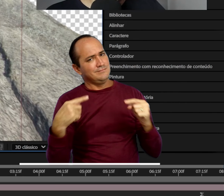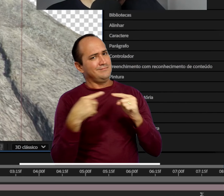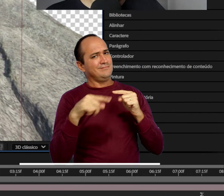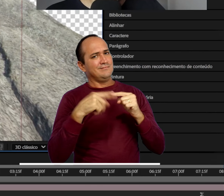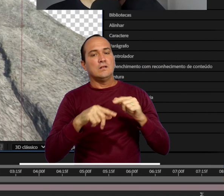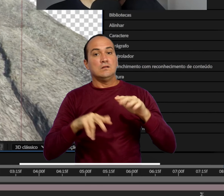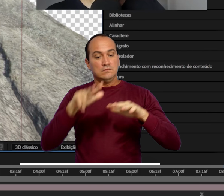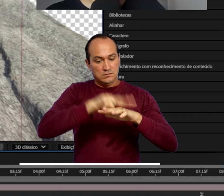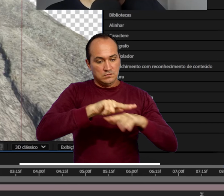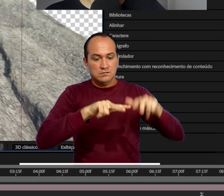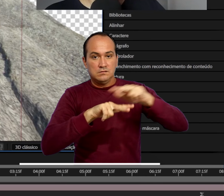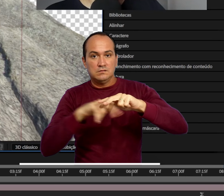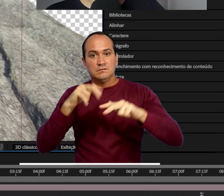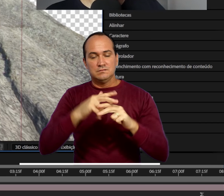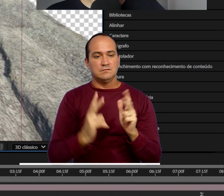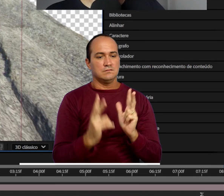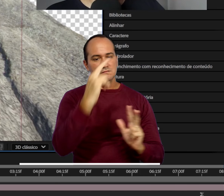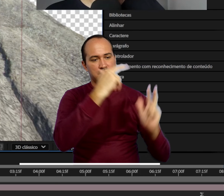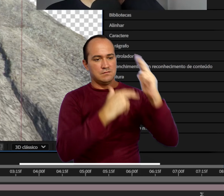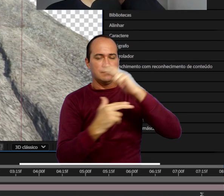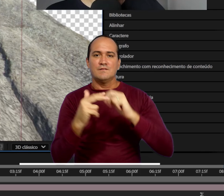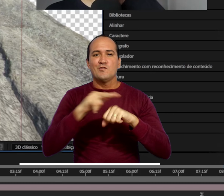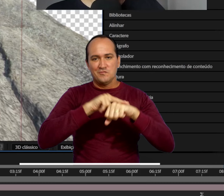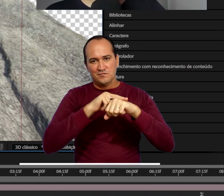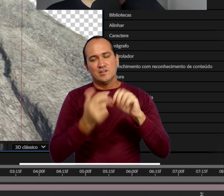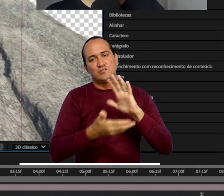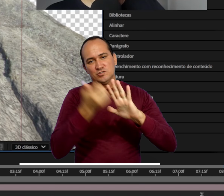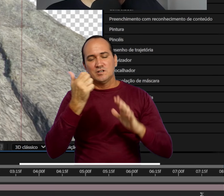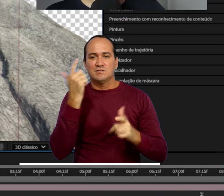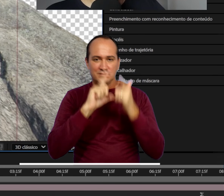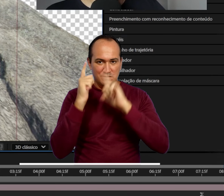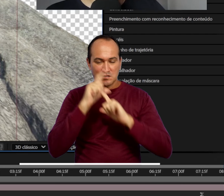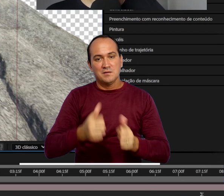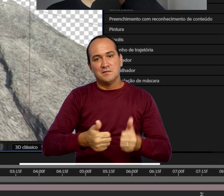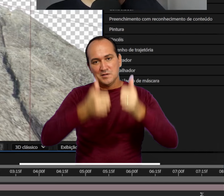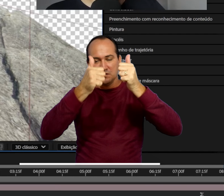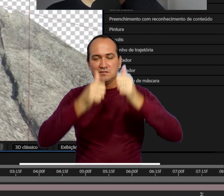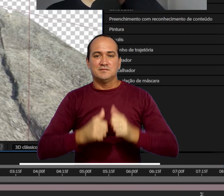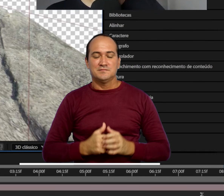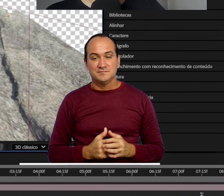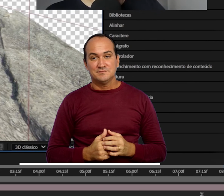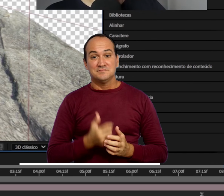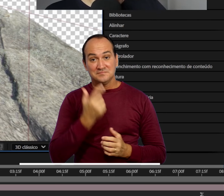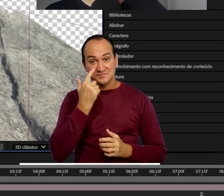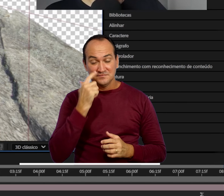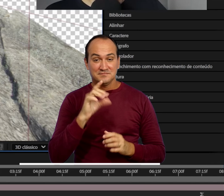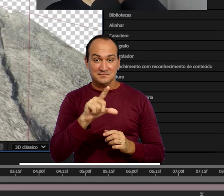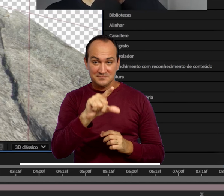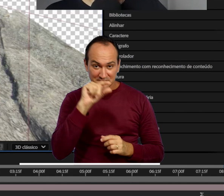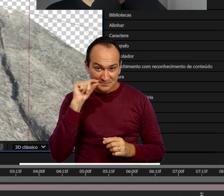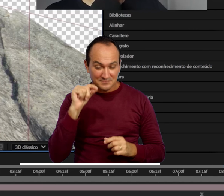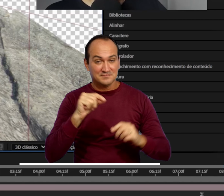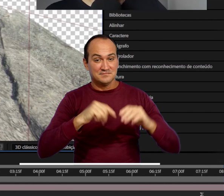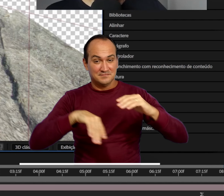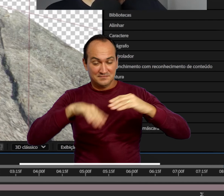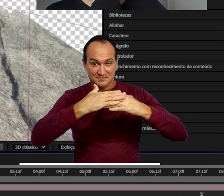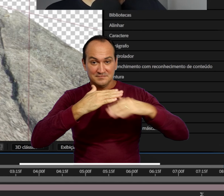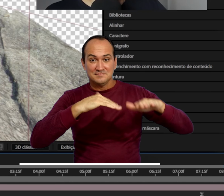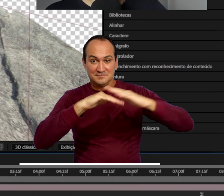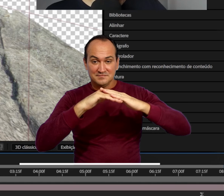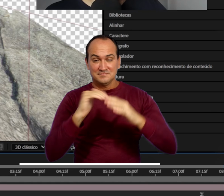alinhadas aqui com a rocha. E obviamente eu vou cortar esse verde aqui do chroma key para esse efeito funcionar melhor, né? Então, ó, vou selecionar